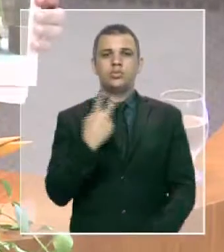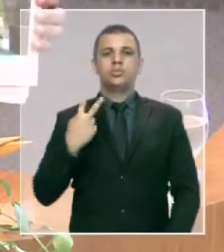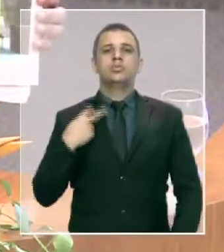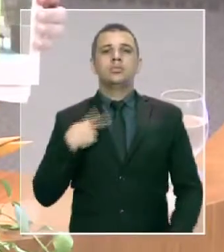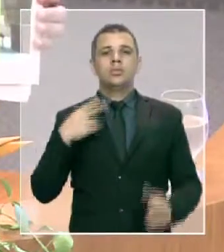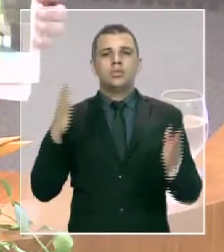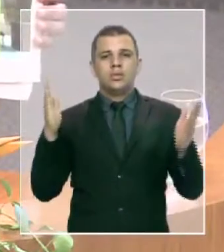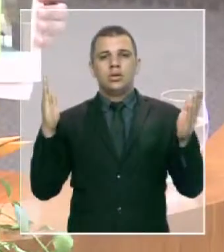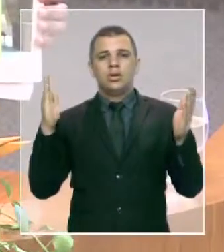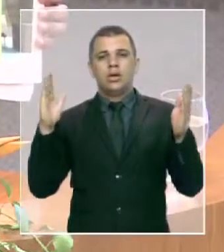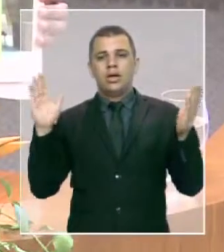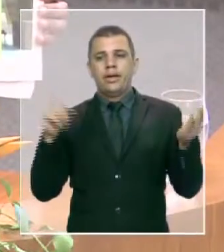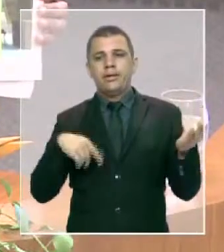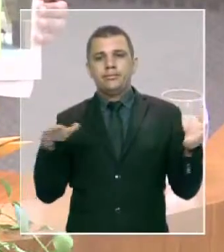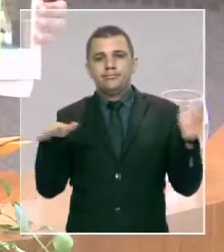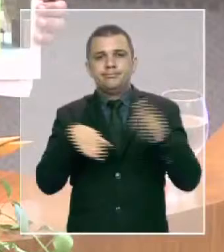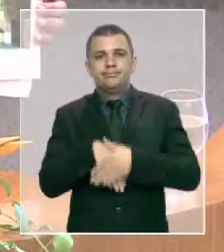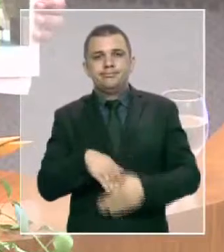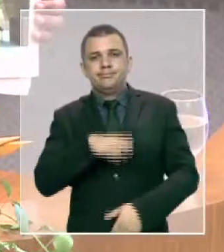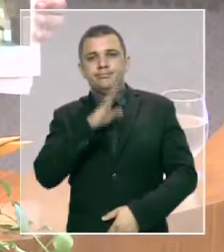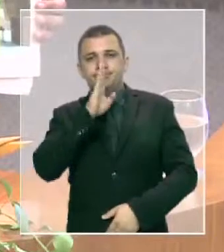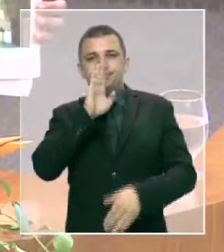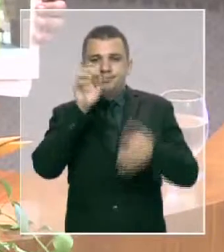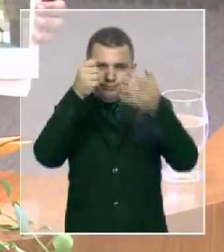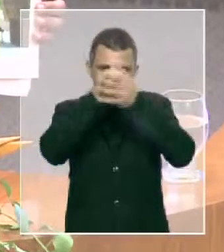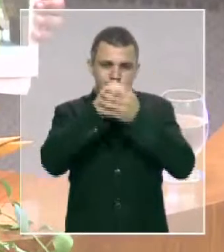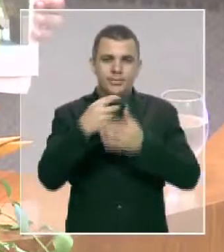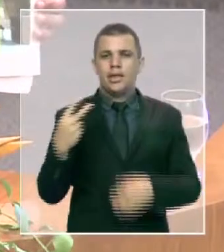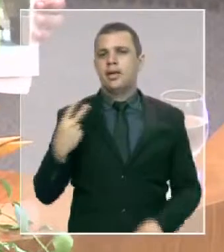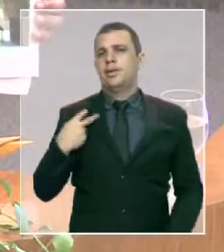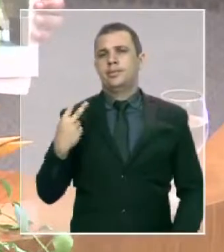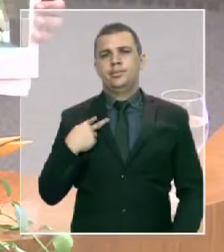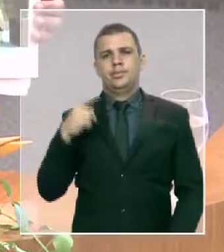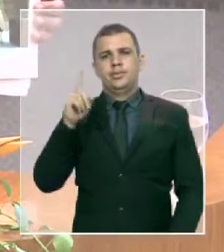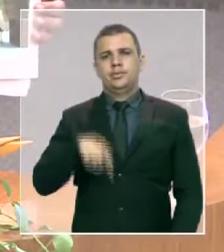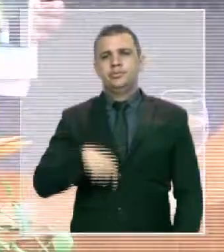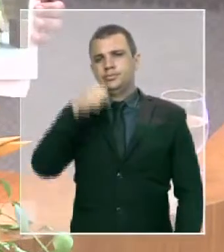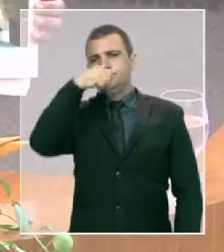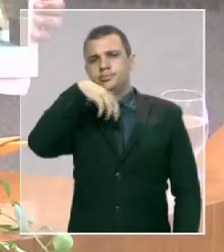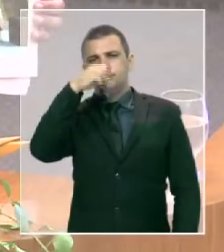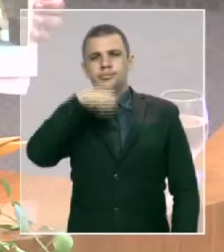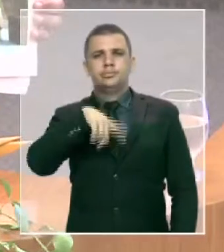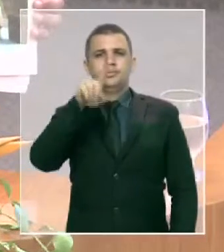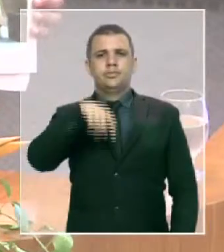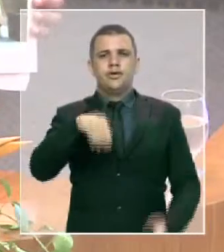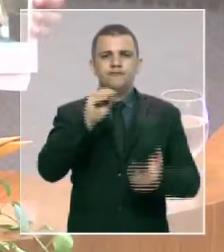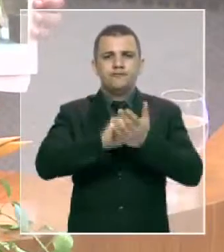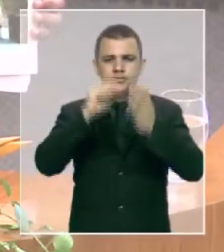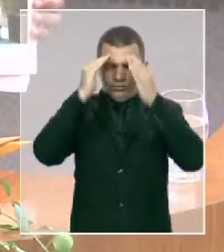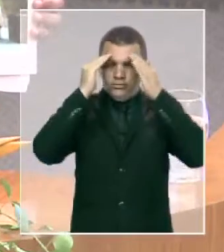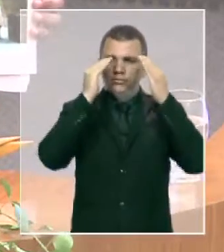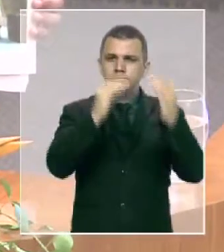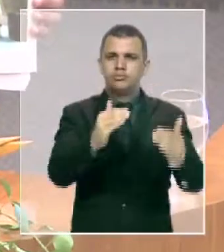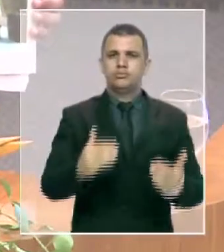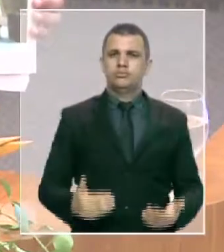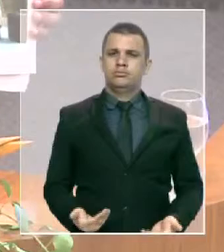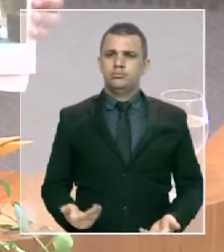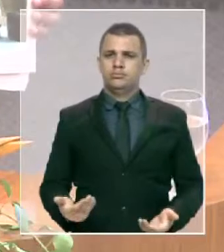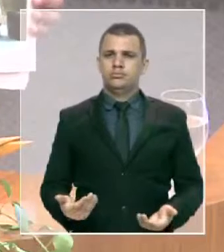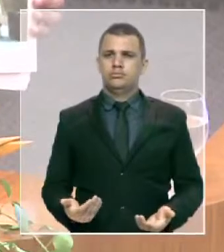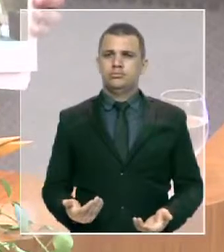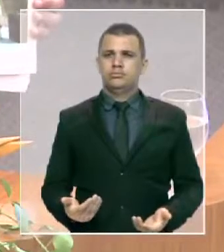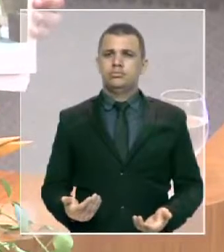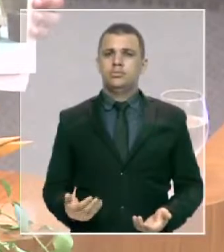esconder. Senhoras e senhores, isso é uma afronta, é um desrespeito. O que será do